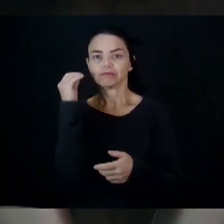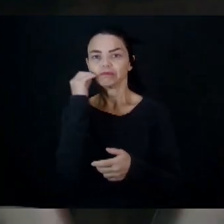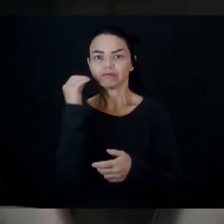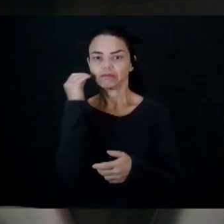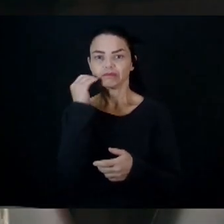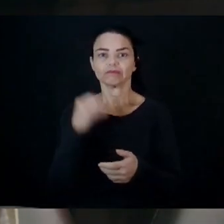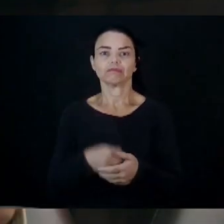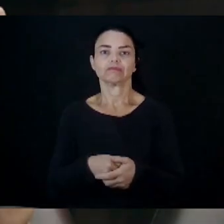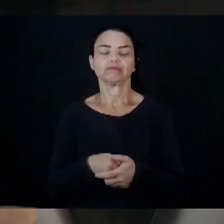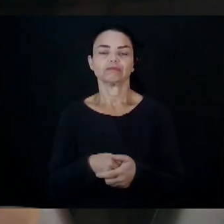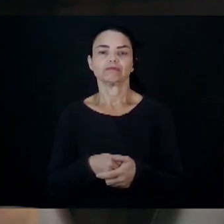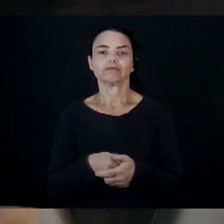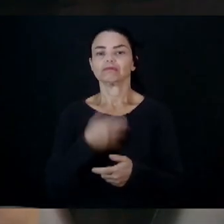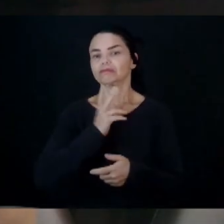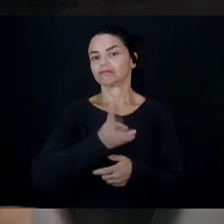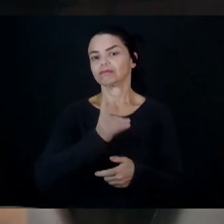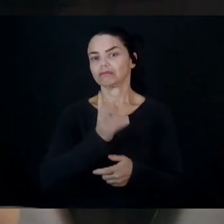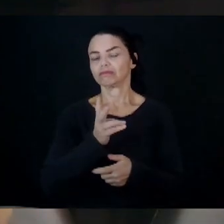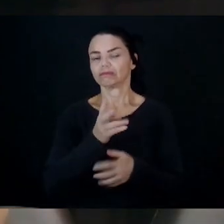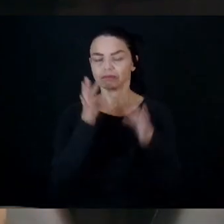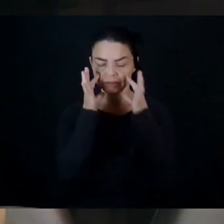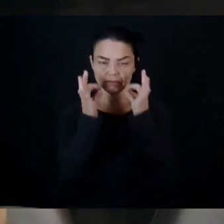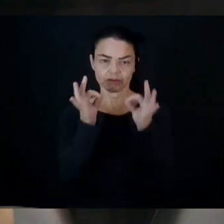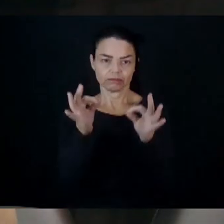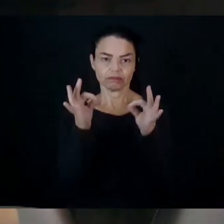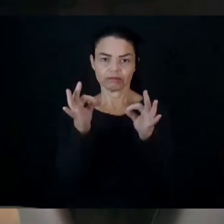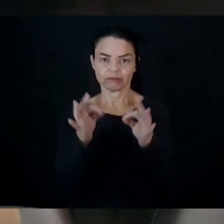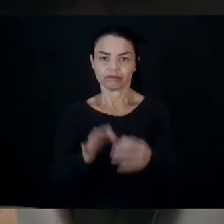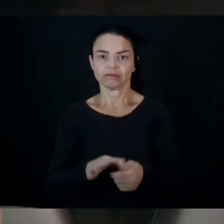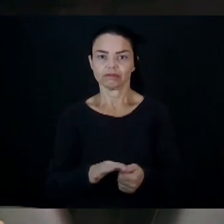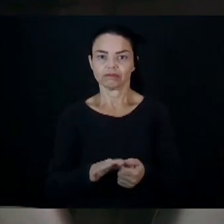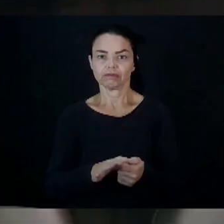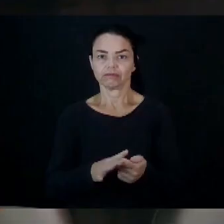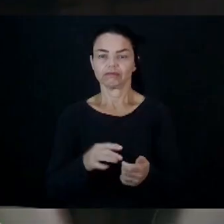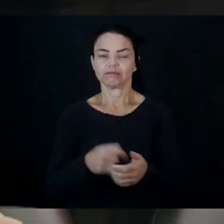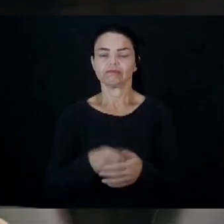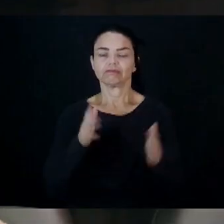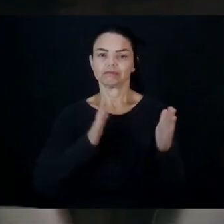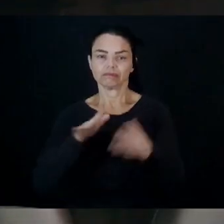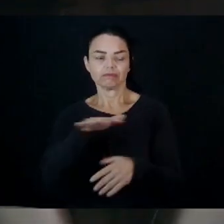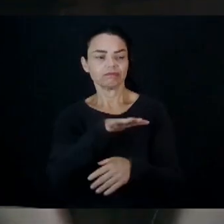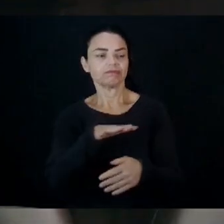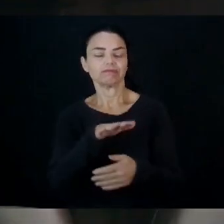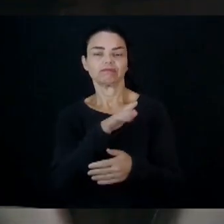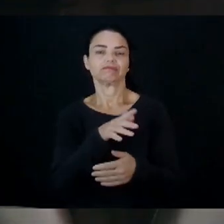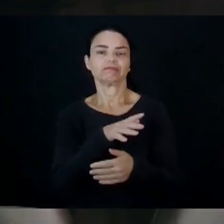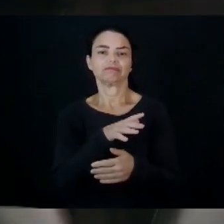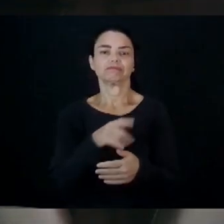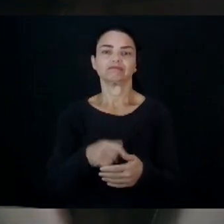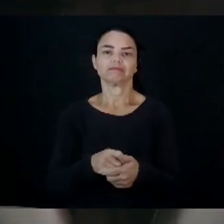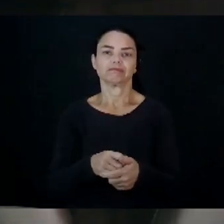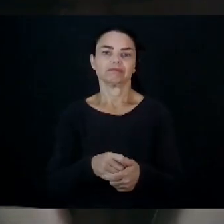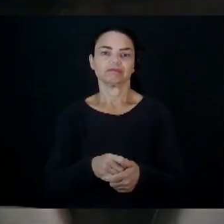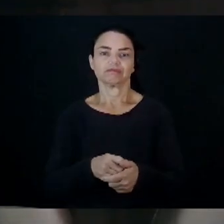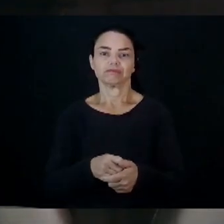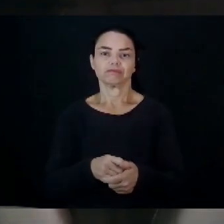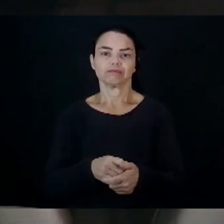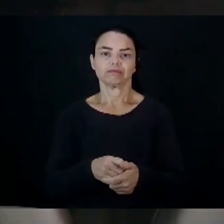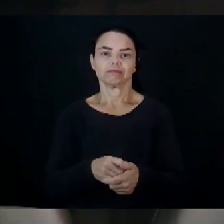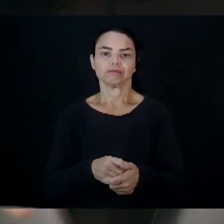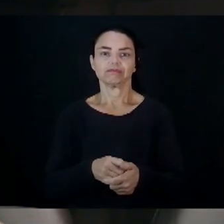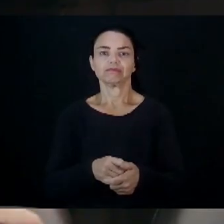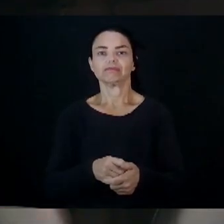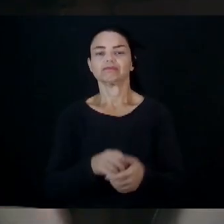se manter atento ao momento que você está fazendo, associando